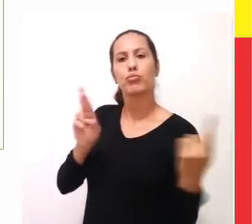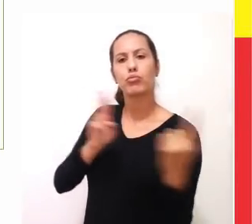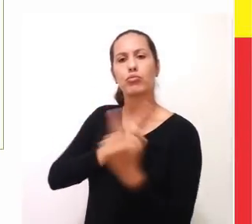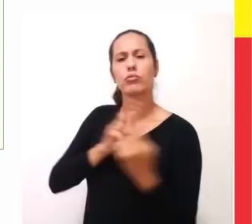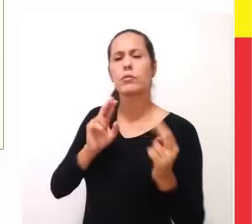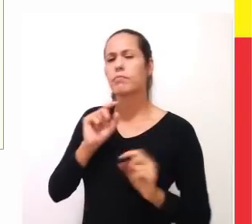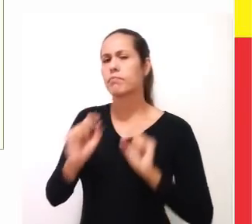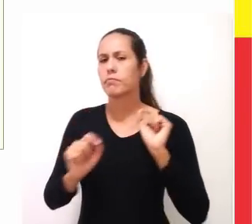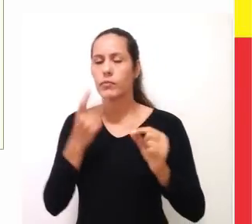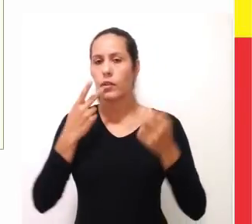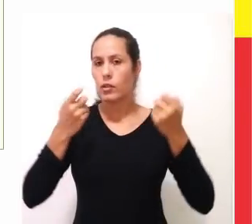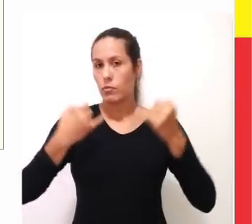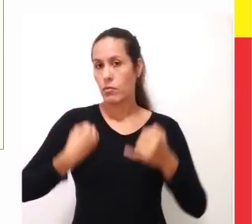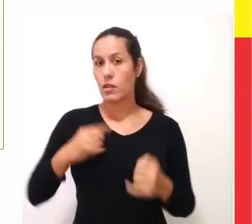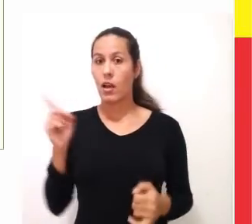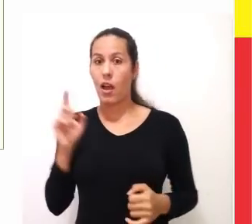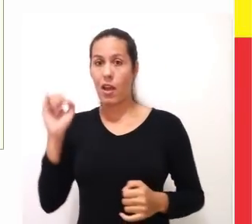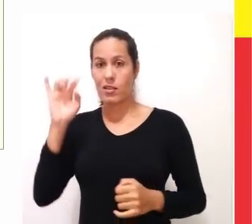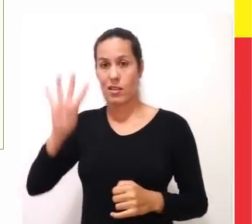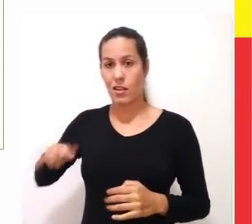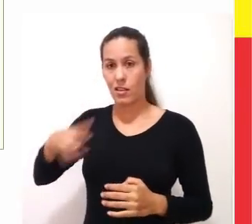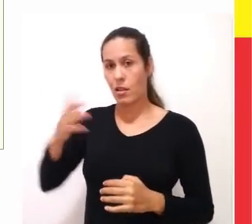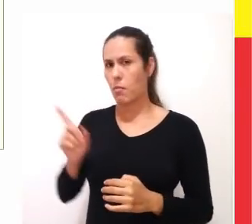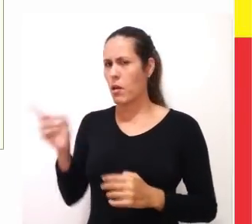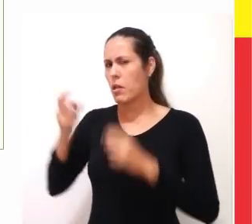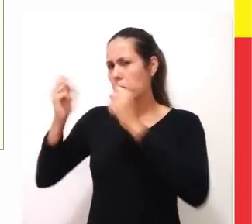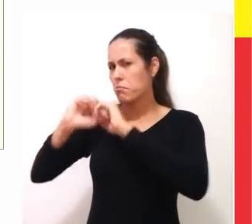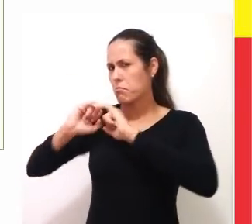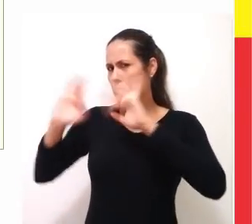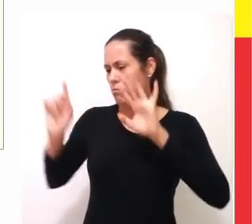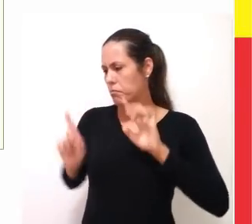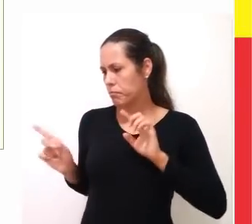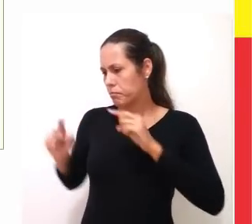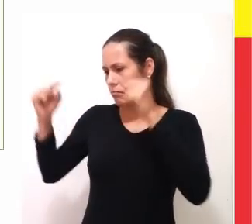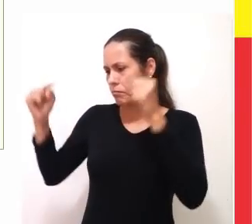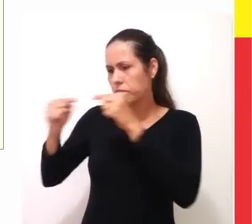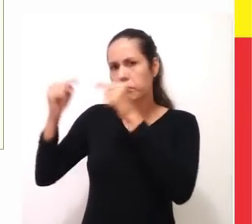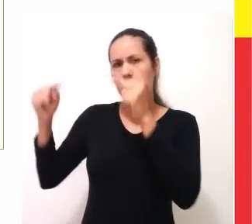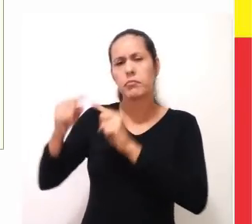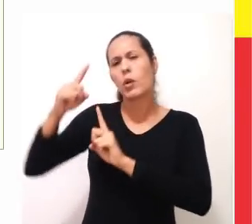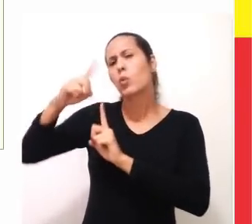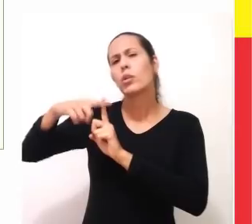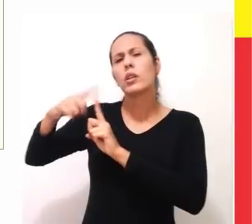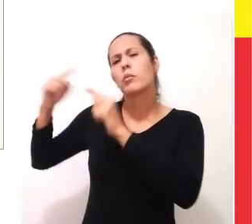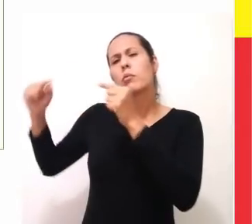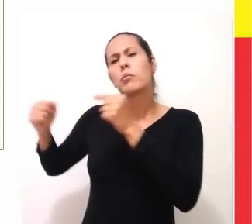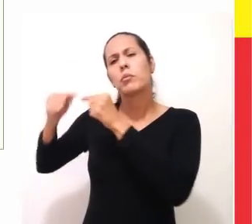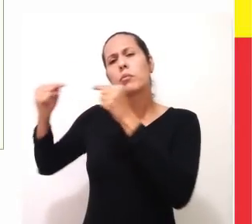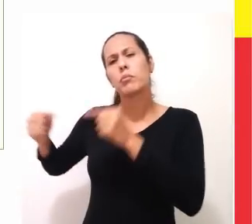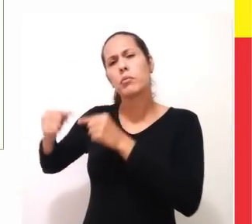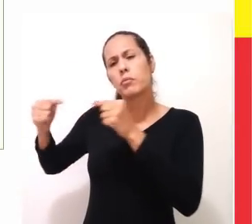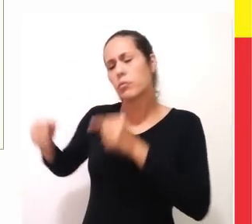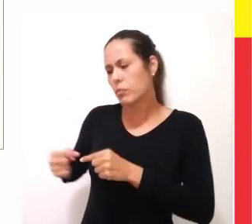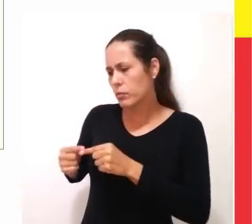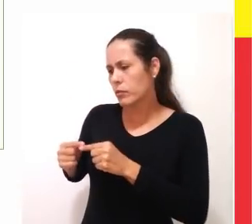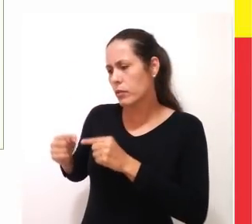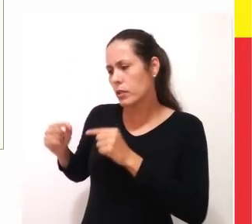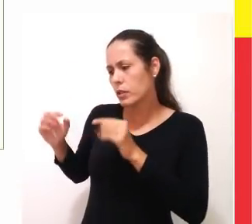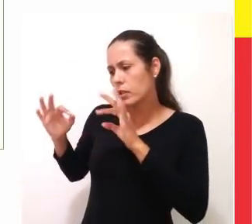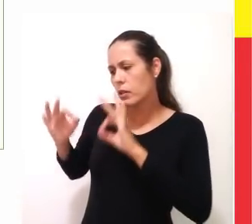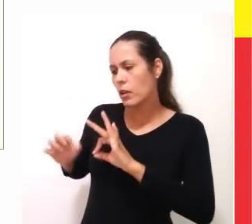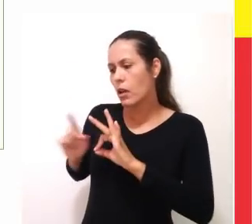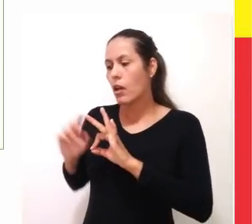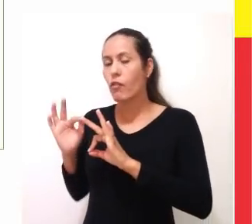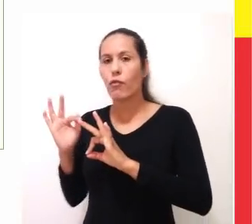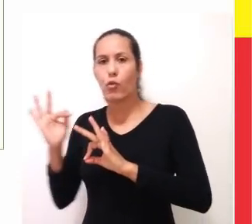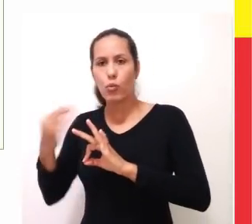de verbos. Aí nós temos o presente, o indicativo, o pretérito perfeito, o pretérito imperfeito, o mais que perfeito,